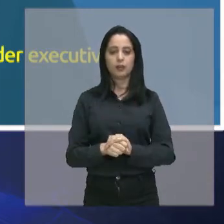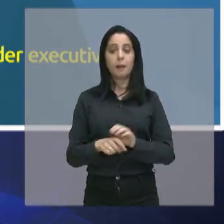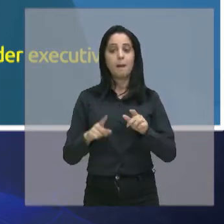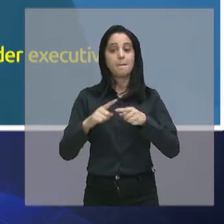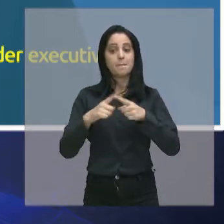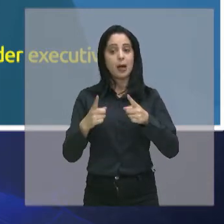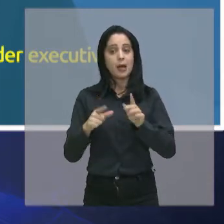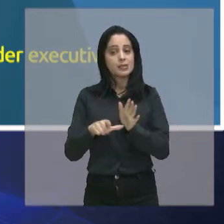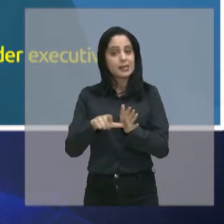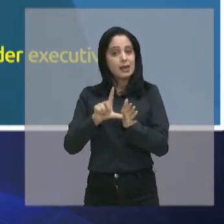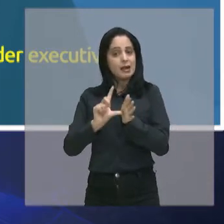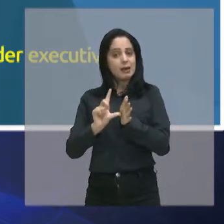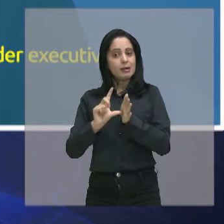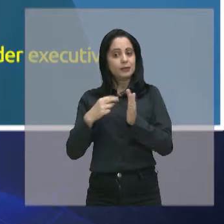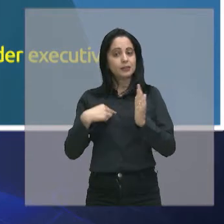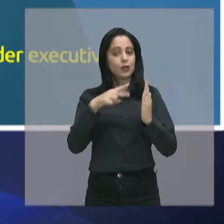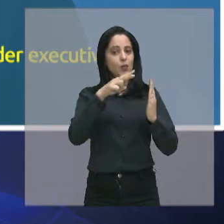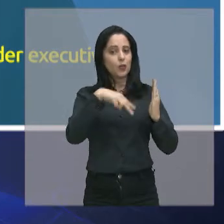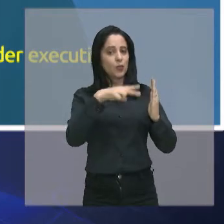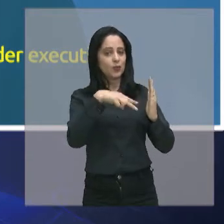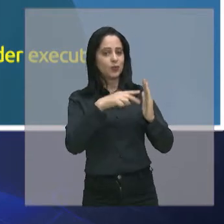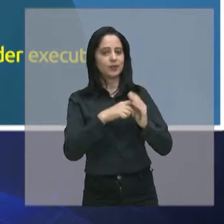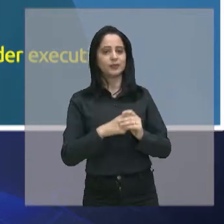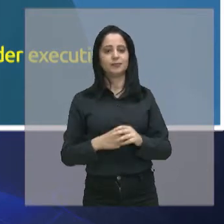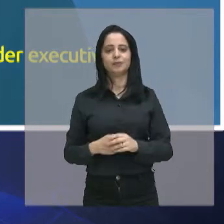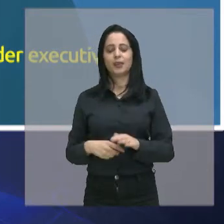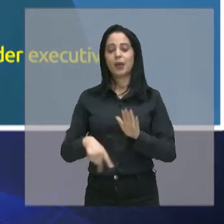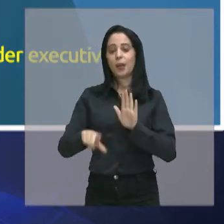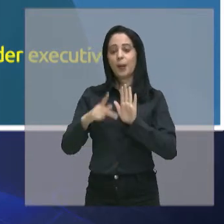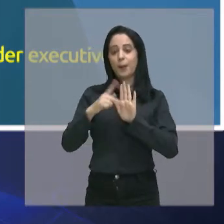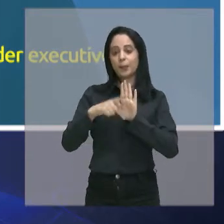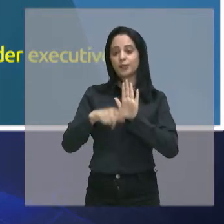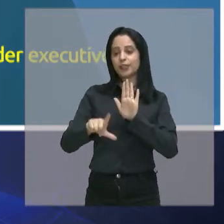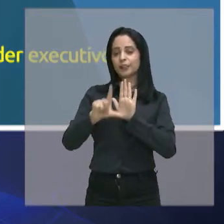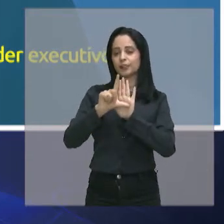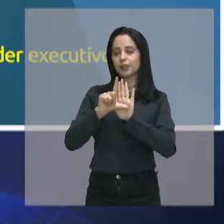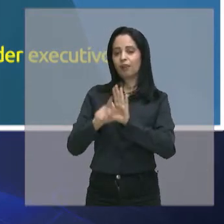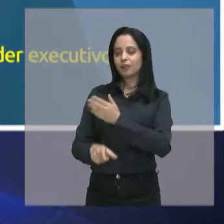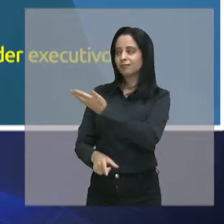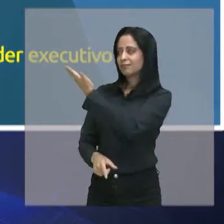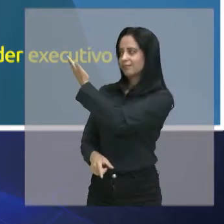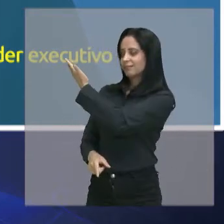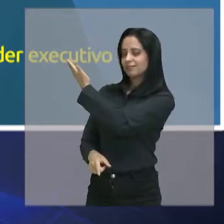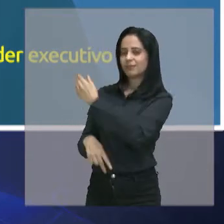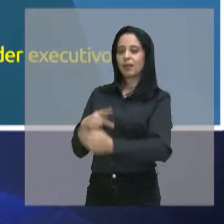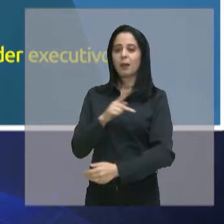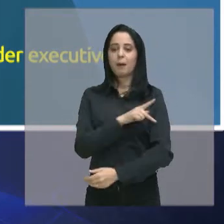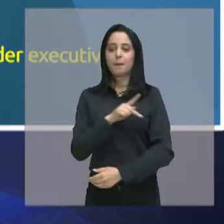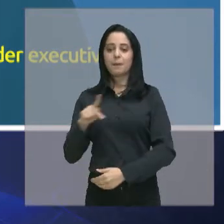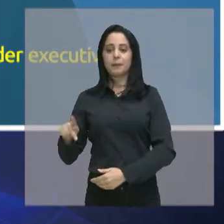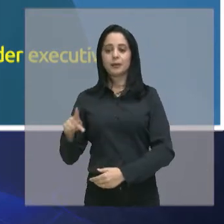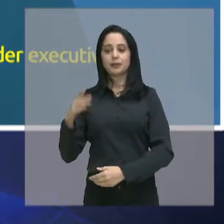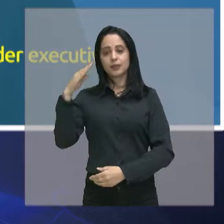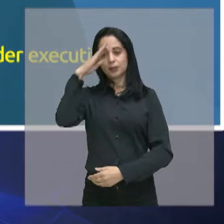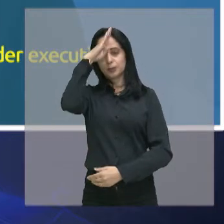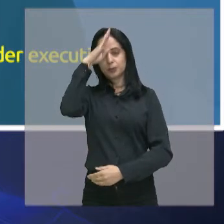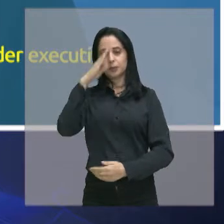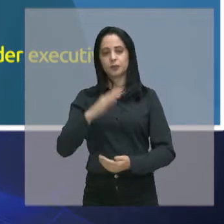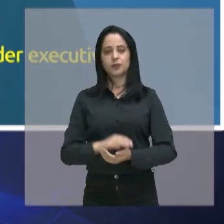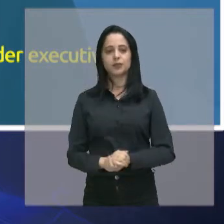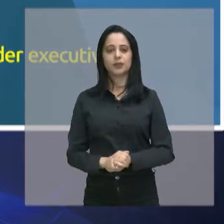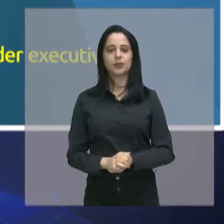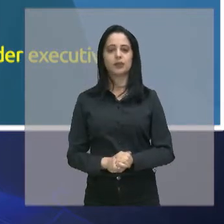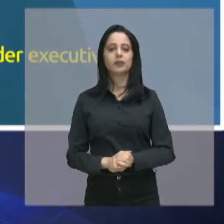lei com o nosso nobre, ilustre presidente atrás.